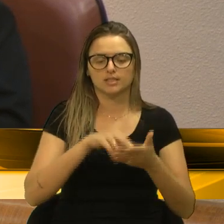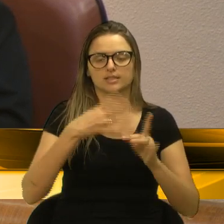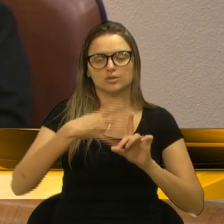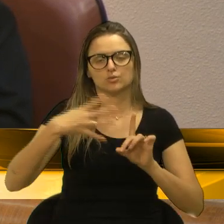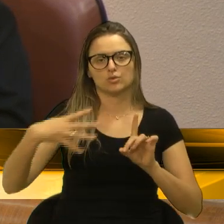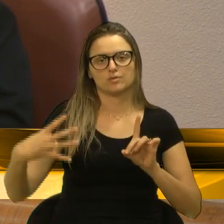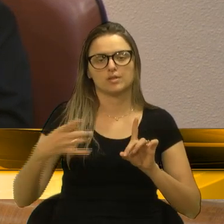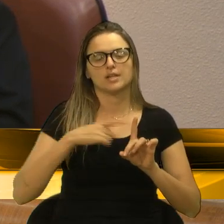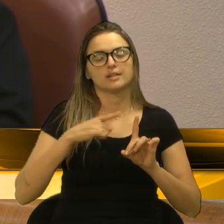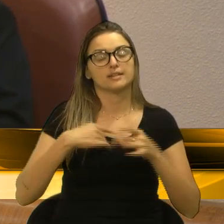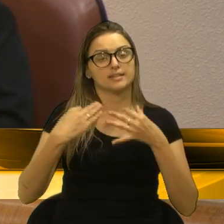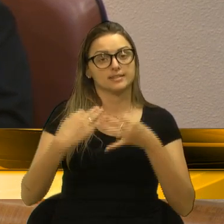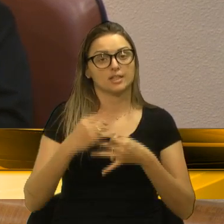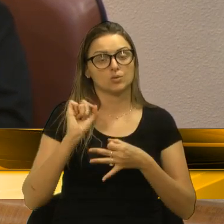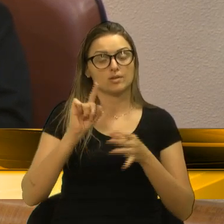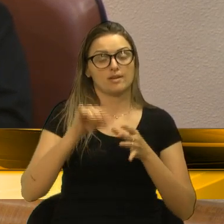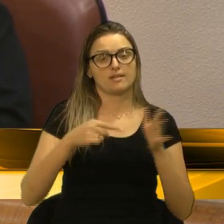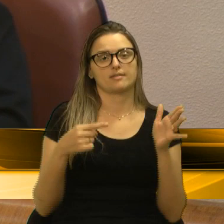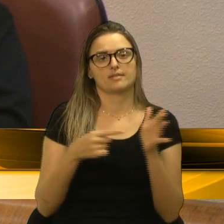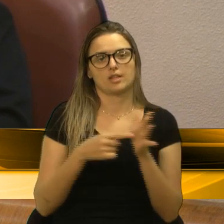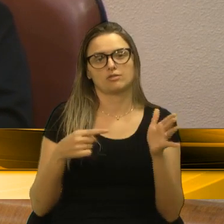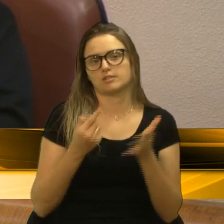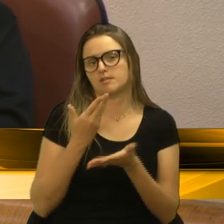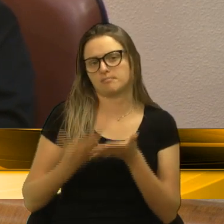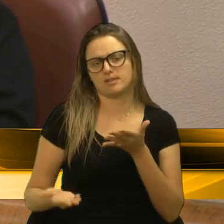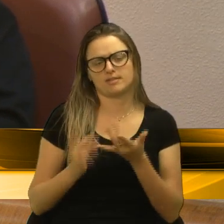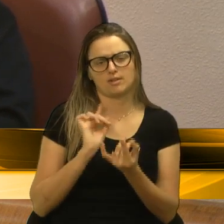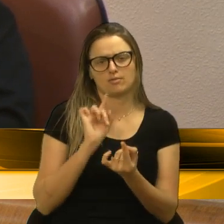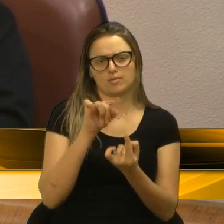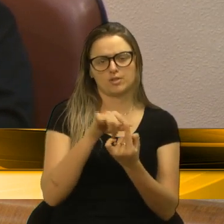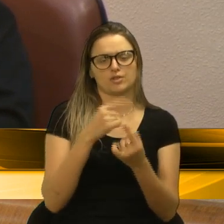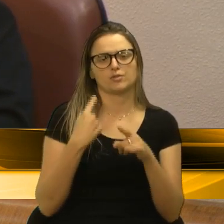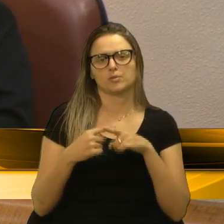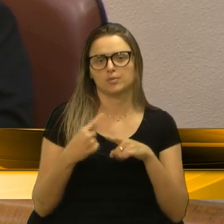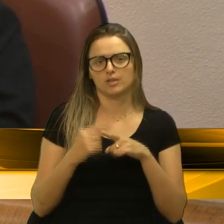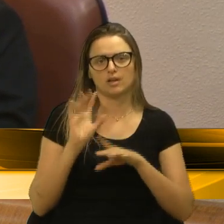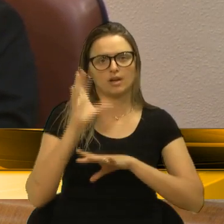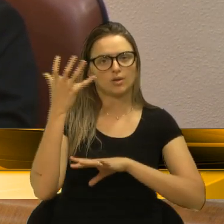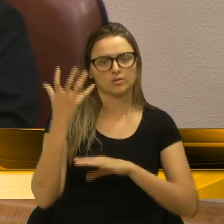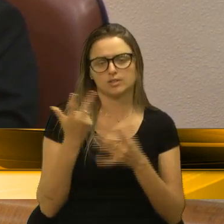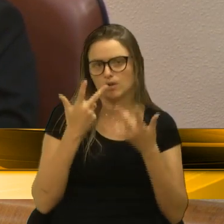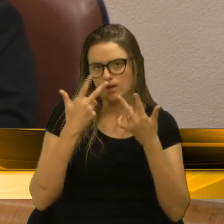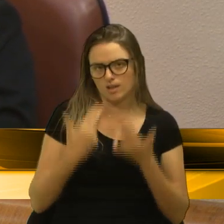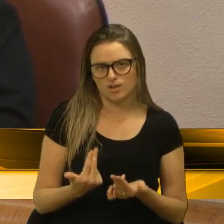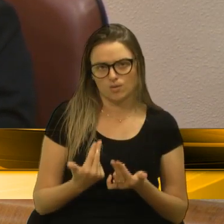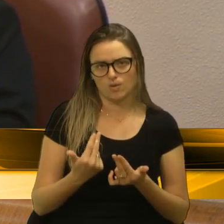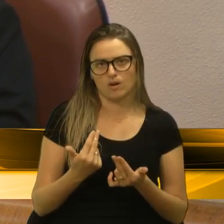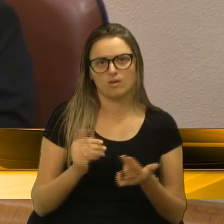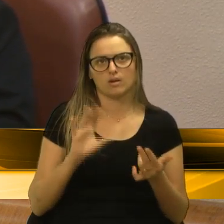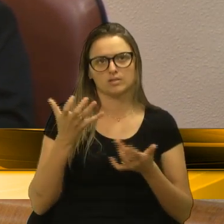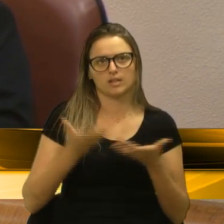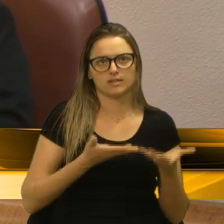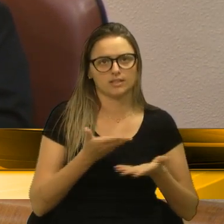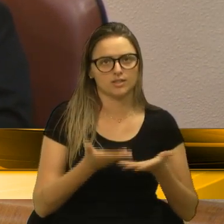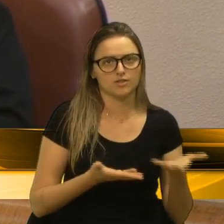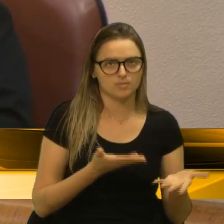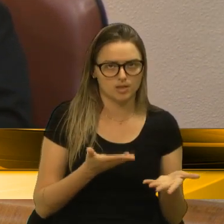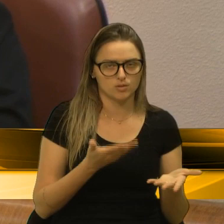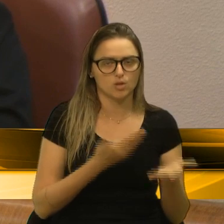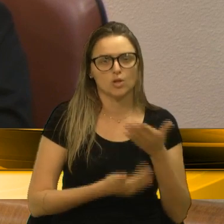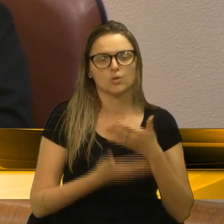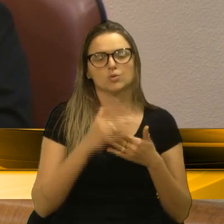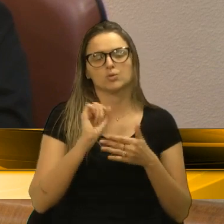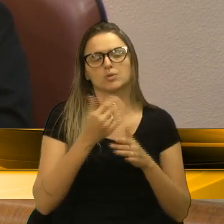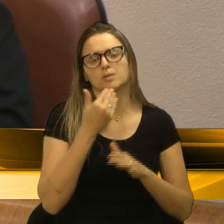por certo que tal denúncia perdeu o objeto, tendo em vista que ocorreu conforme pretendido e com o atendimento solicitado ao